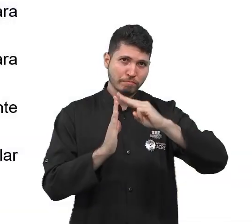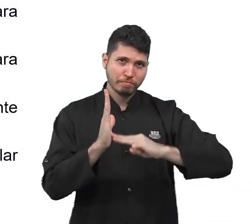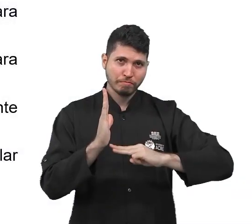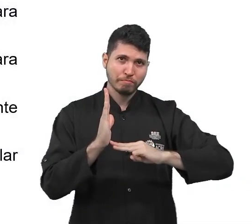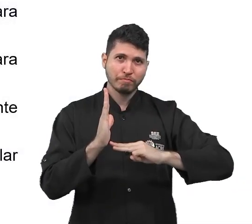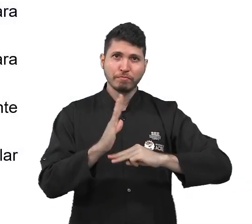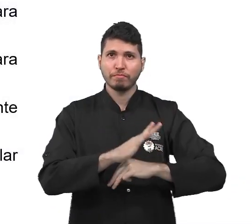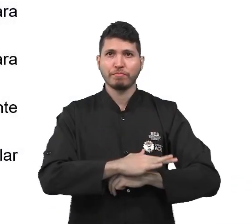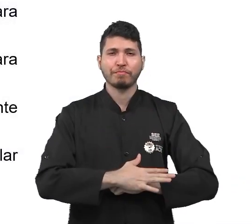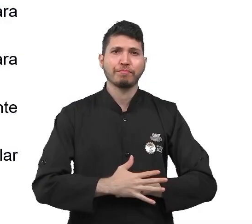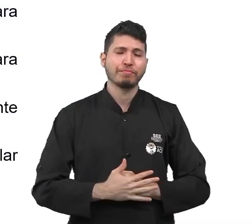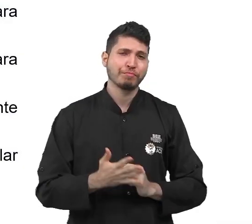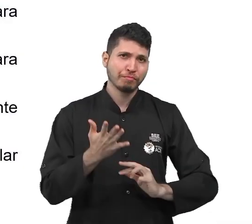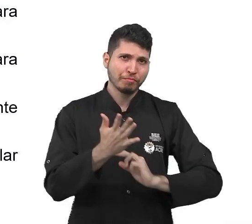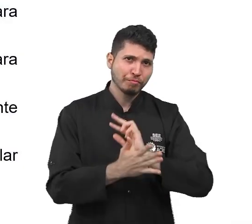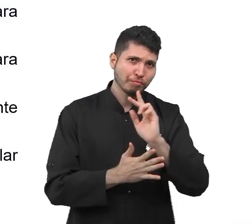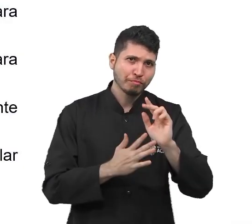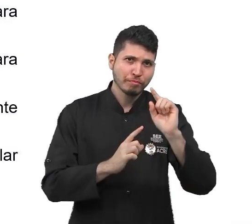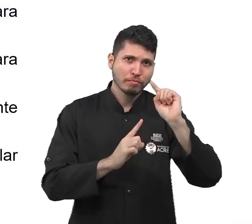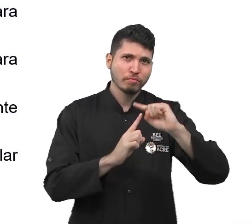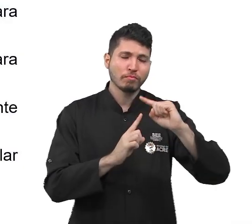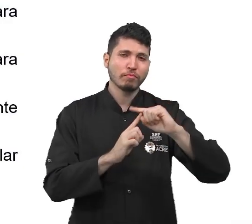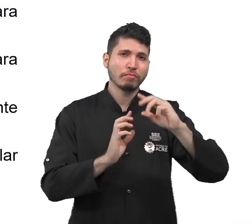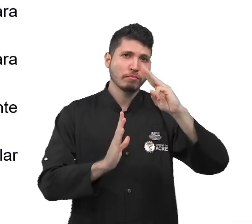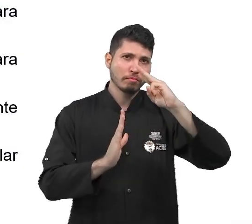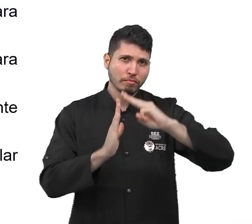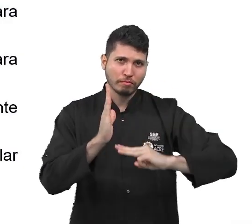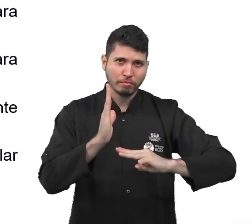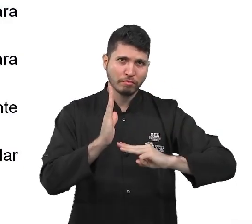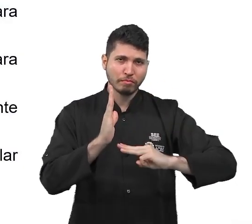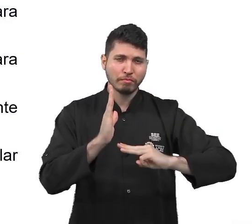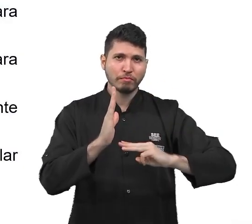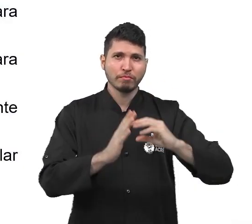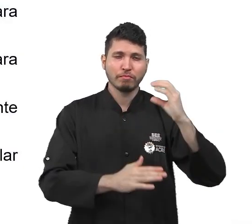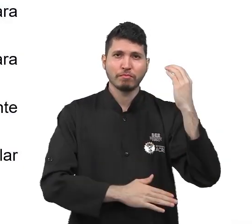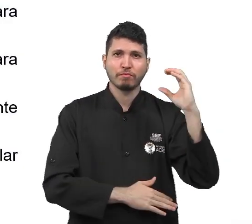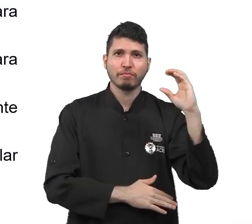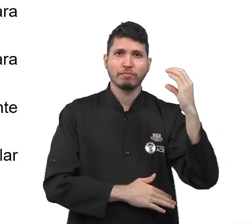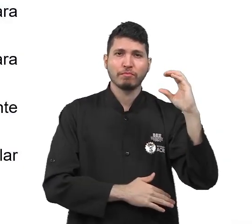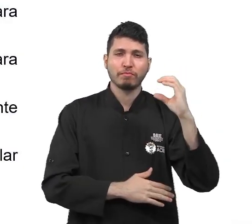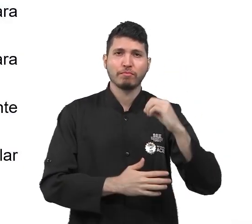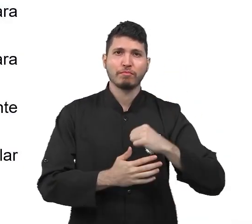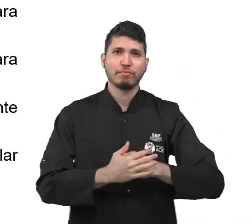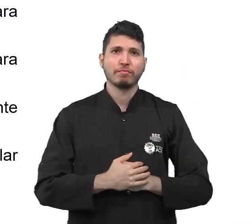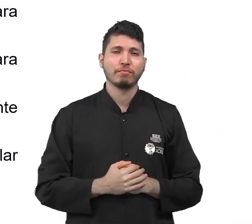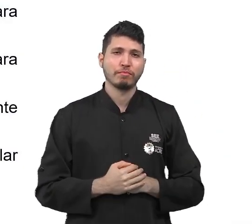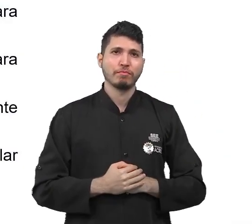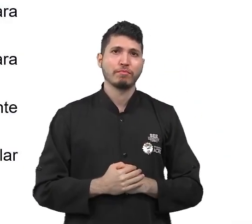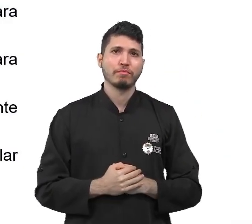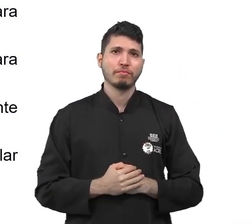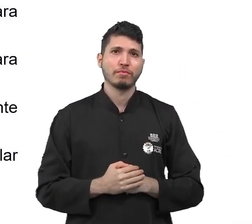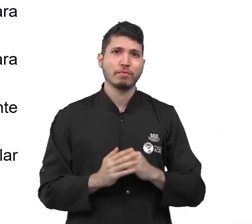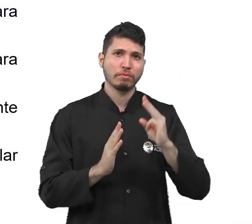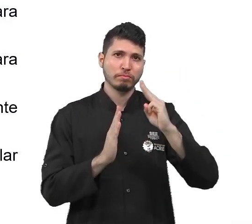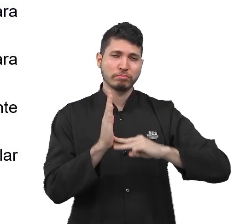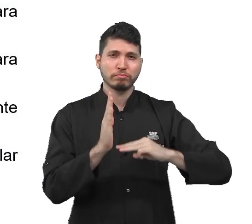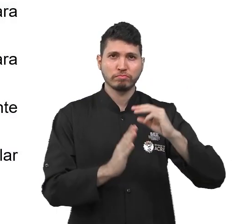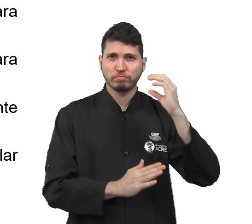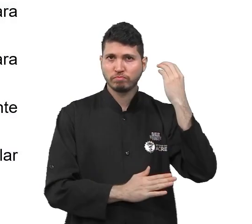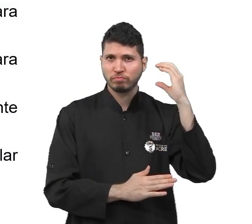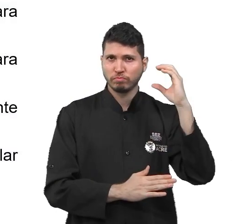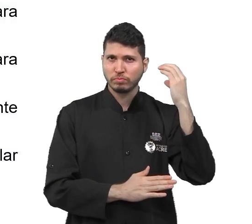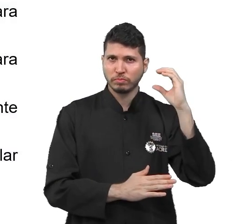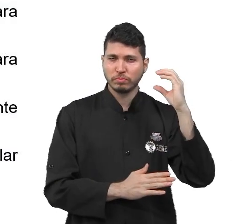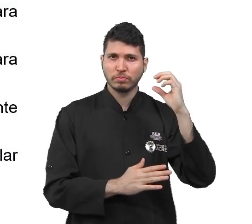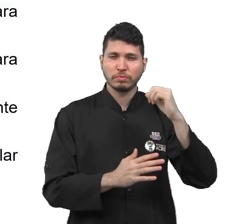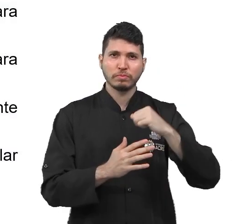Então, há vários tipos de métodos científicos. Por exemplo, o método experimental envolve a